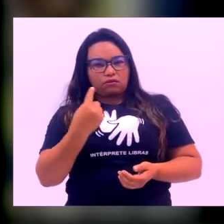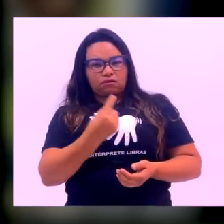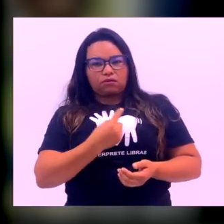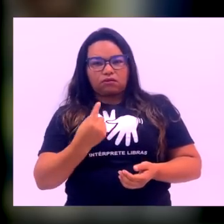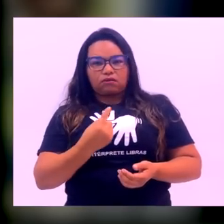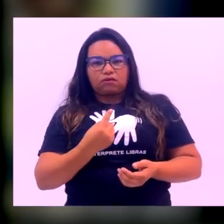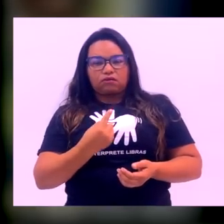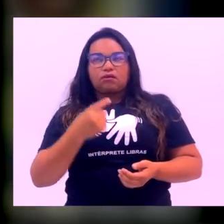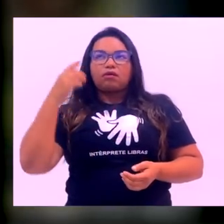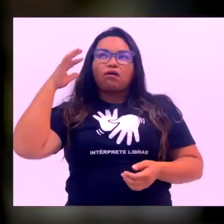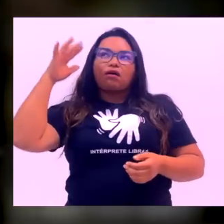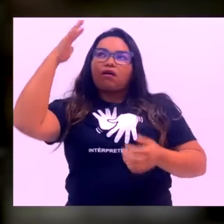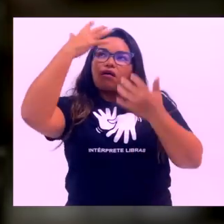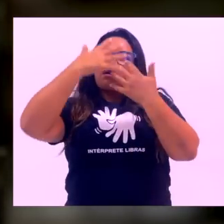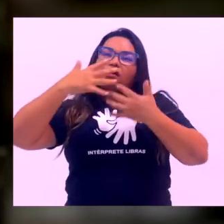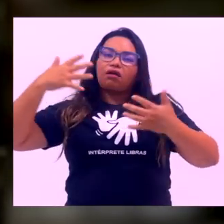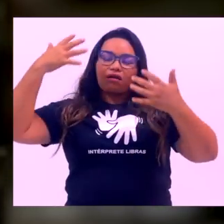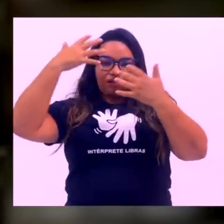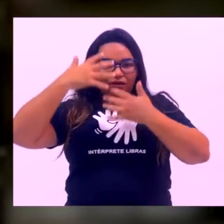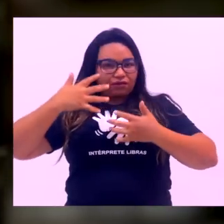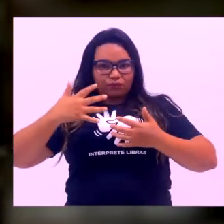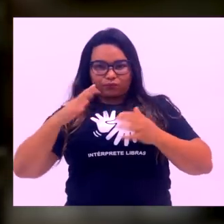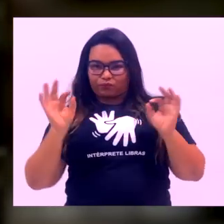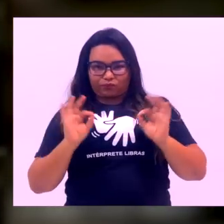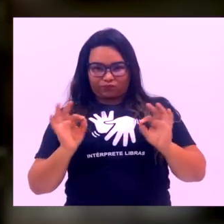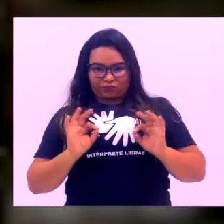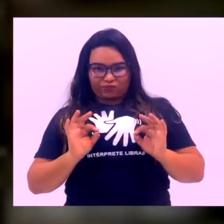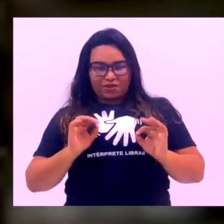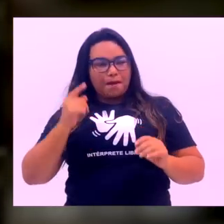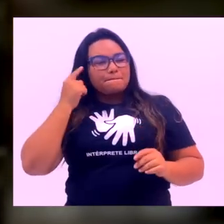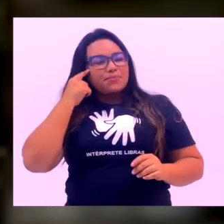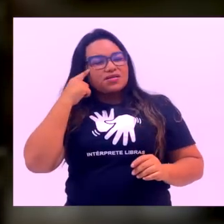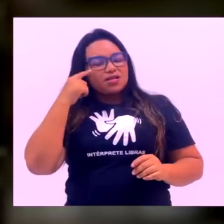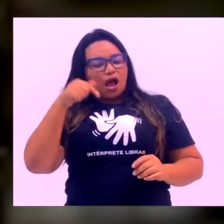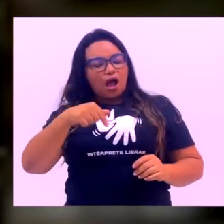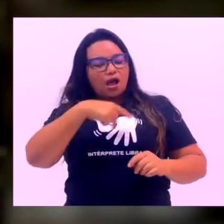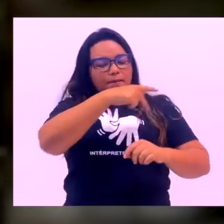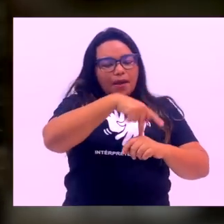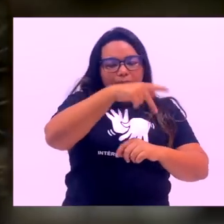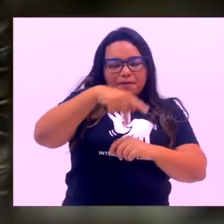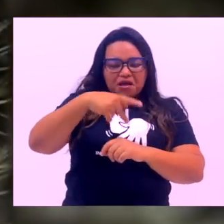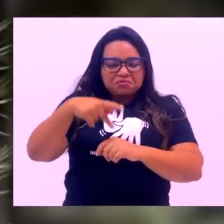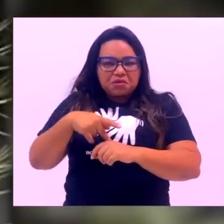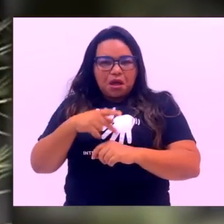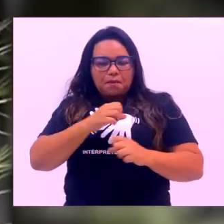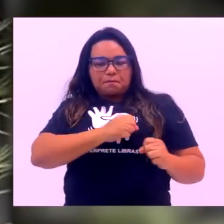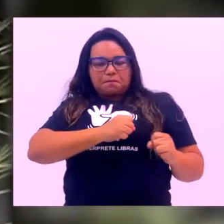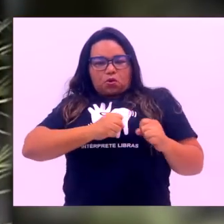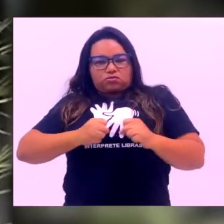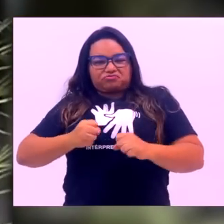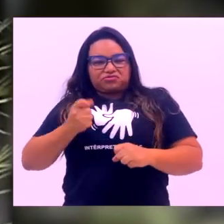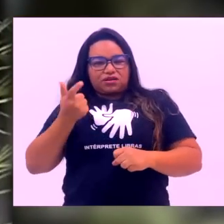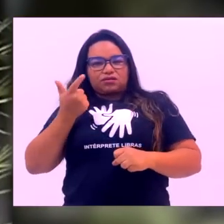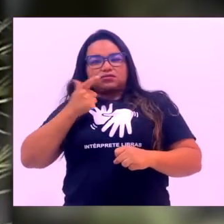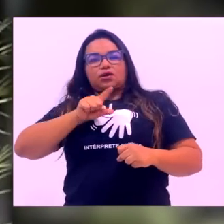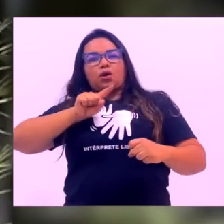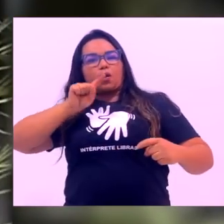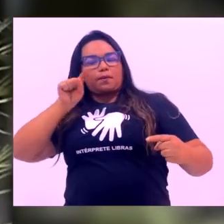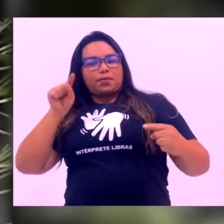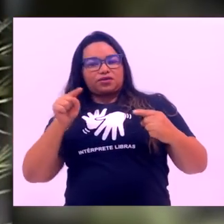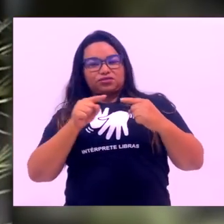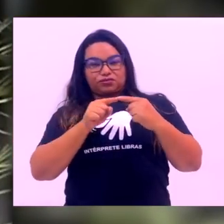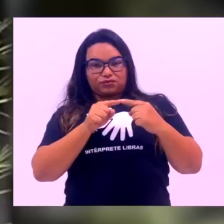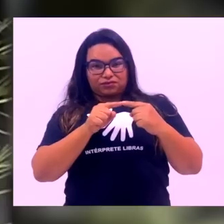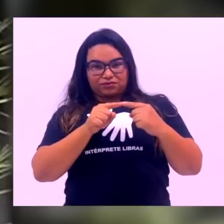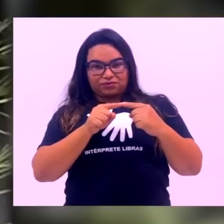Nós não devemos nos enganar, não devemos crer que as potências da terra vão conseguir alcançar